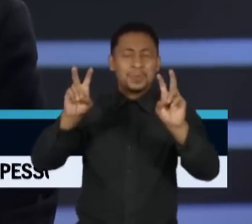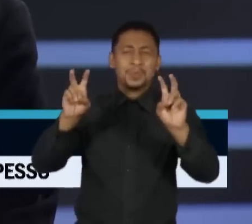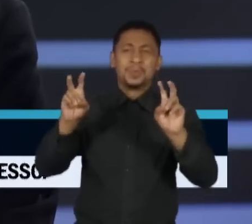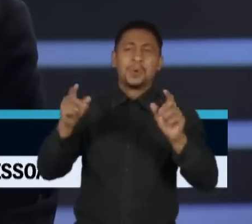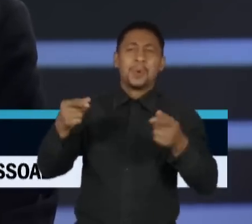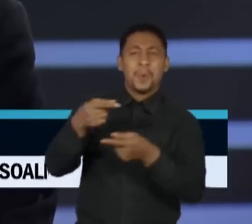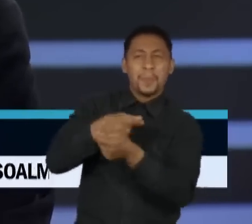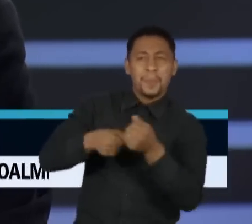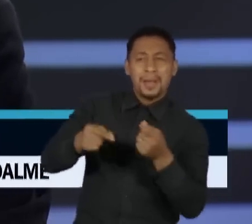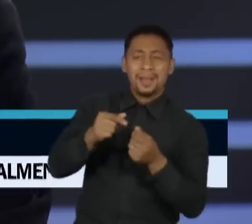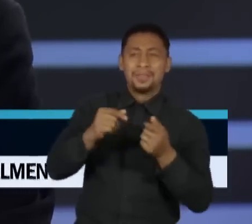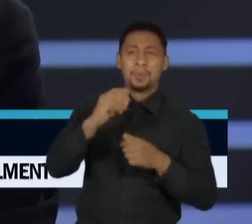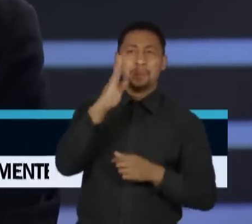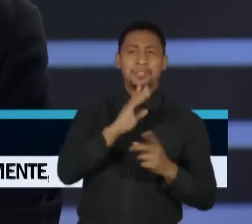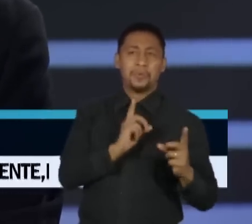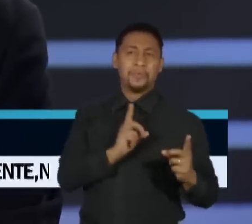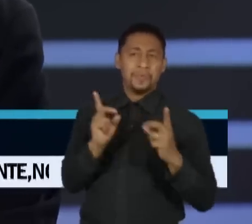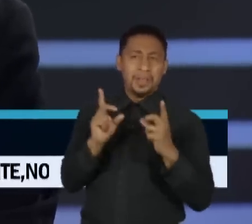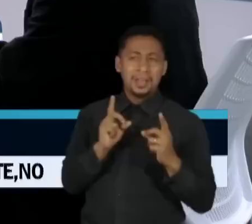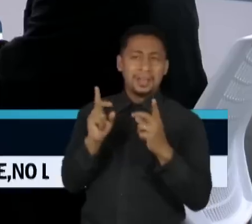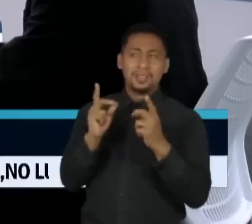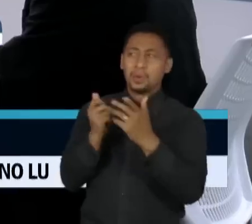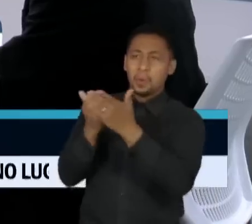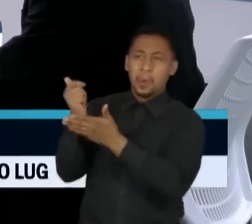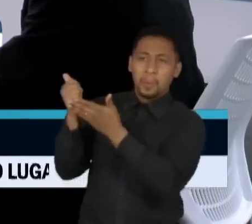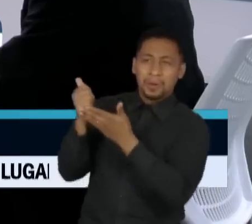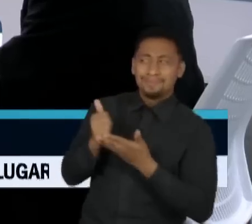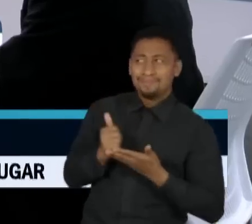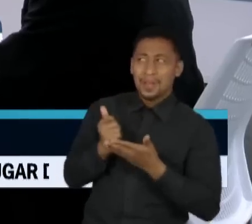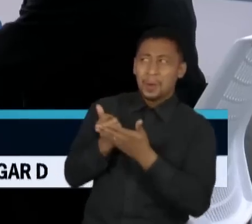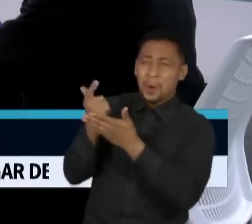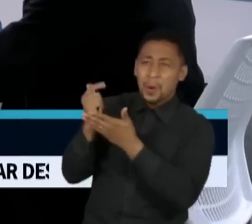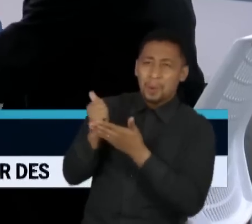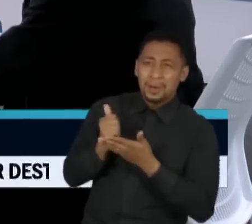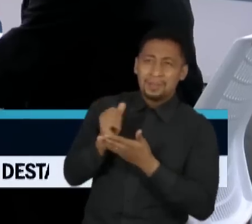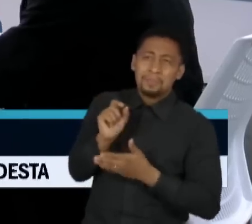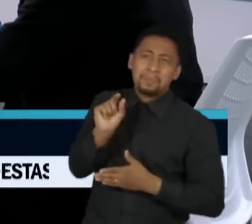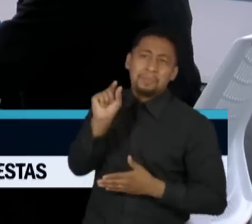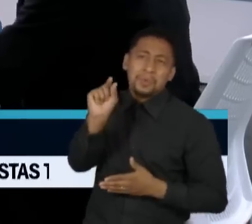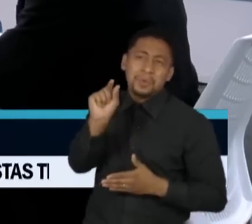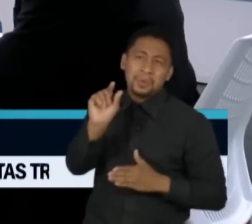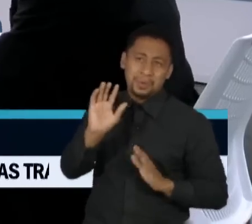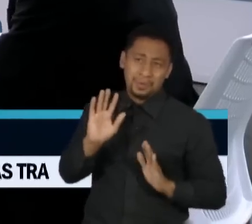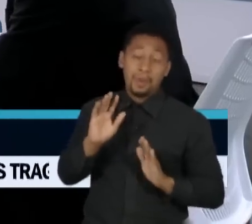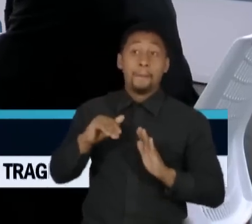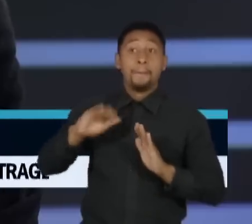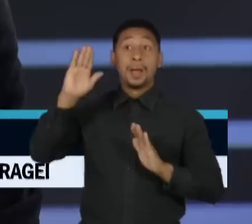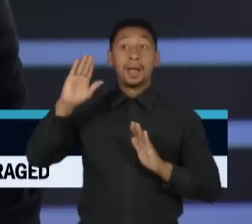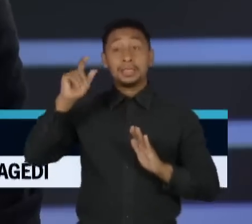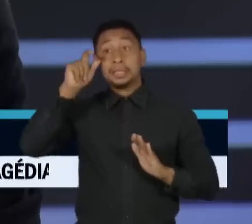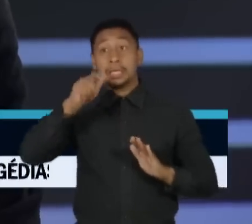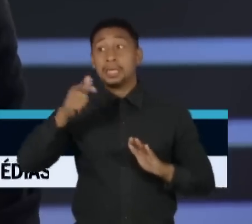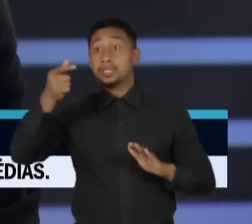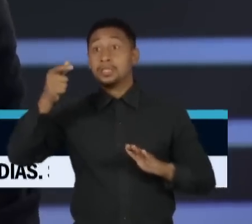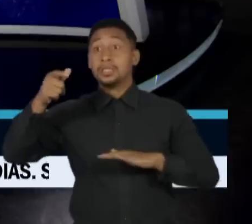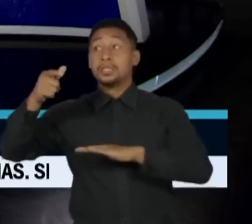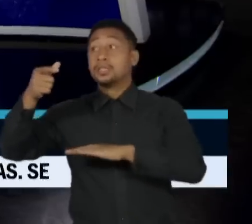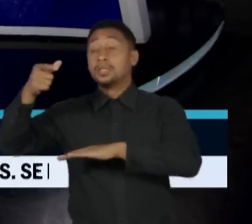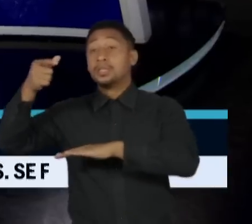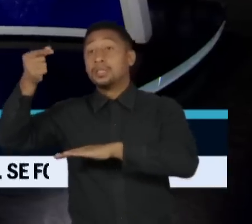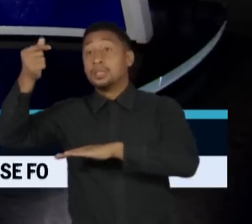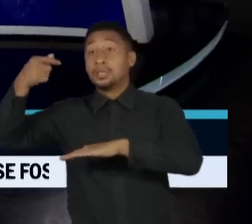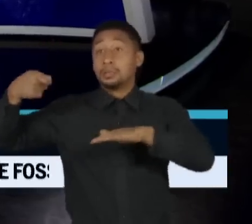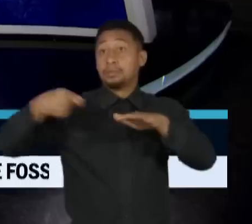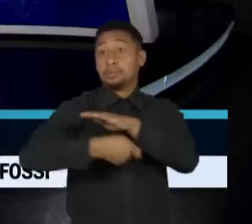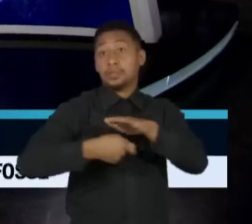foi muito fechado para a questão de comércio e muito aberto para investimento. E os chineses acho que entenderam isso e fizeram esse jogo, né? Agora, Cênis, qual a